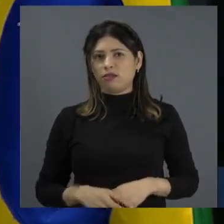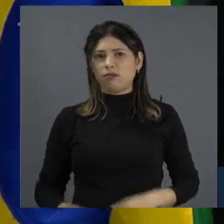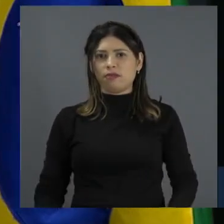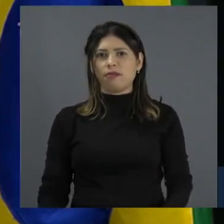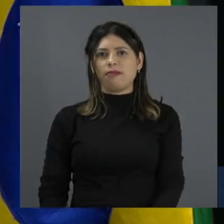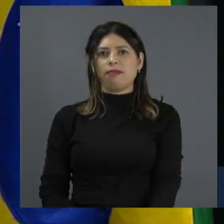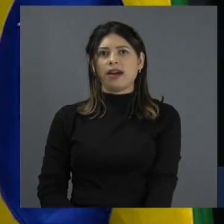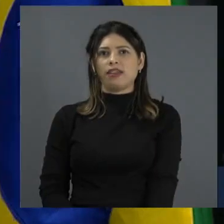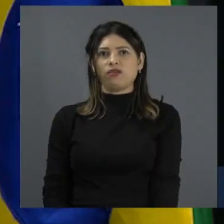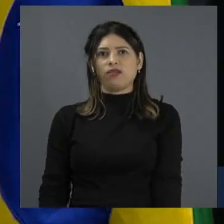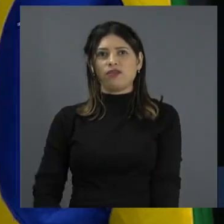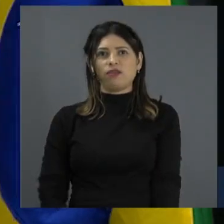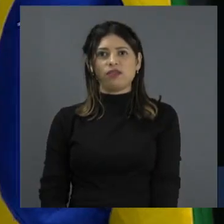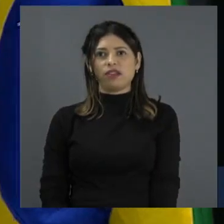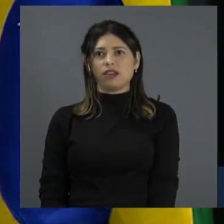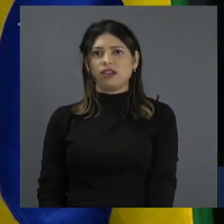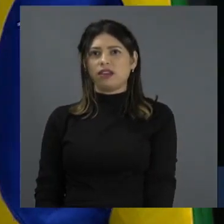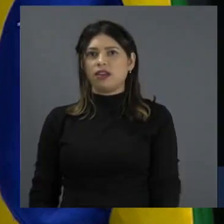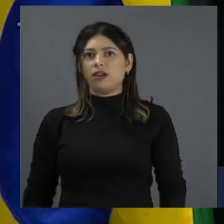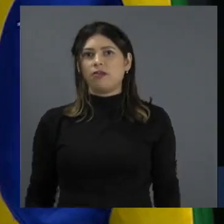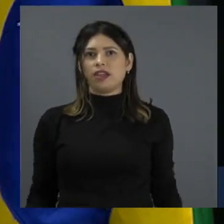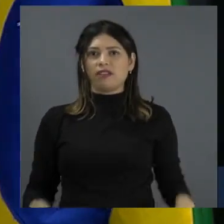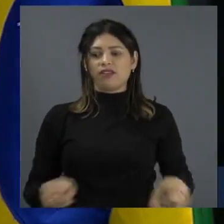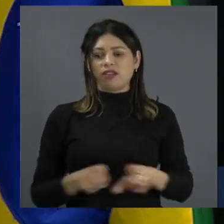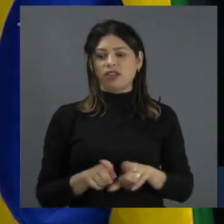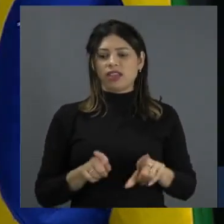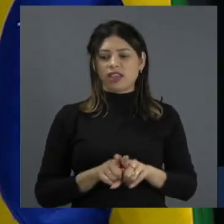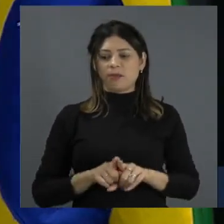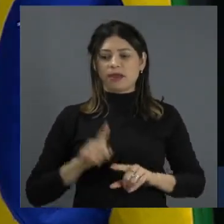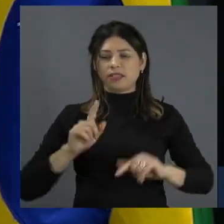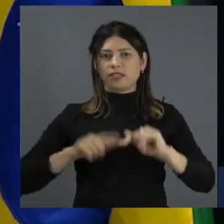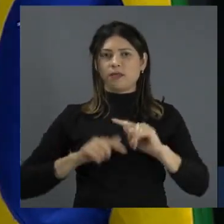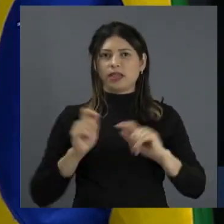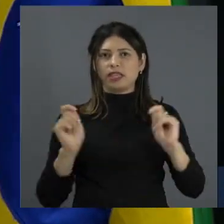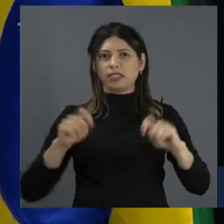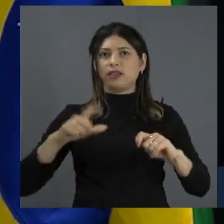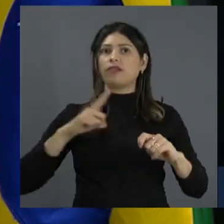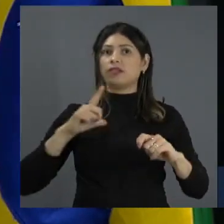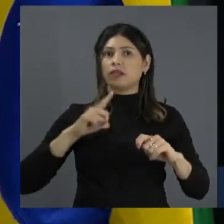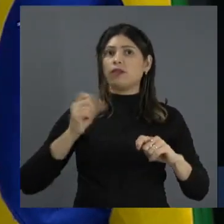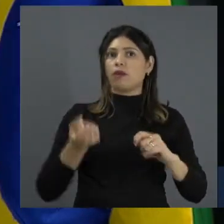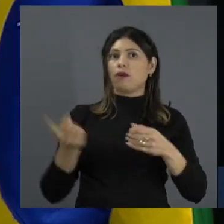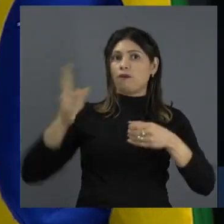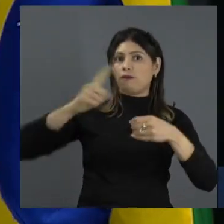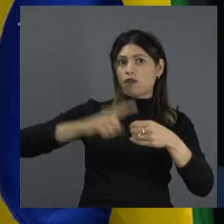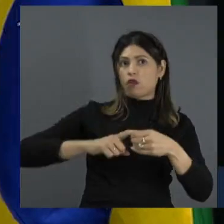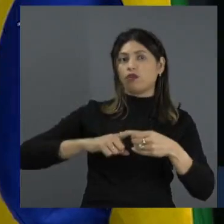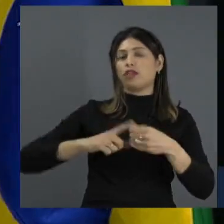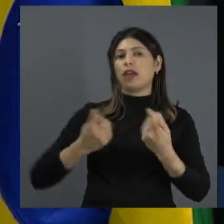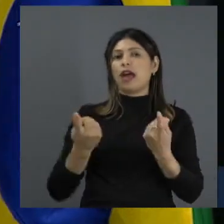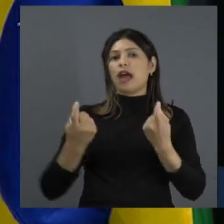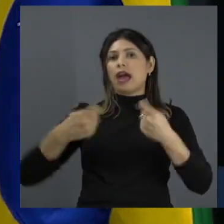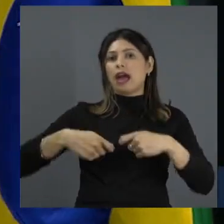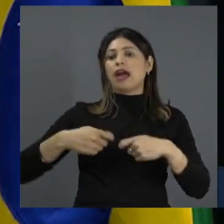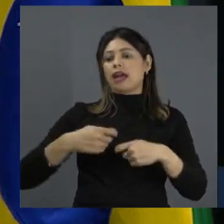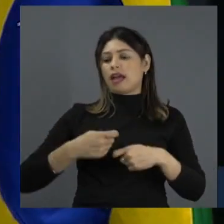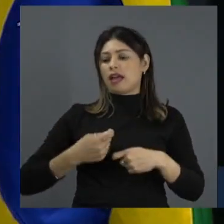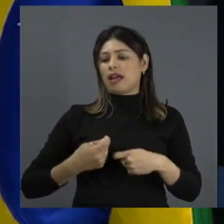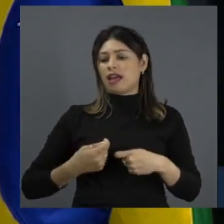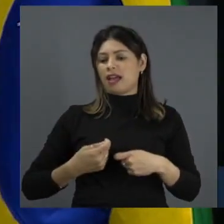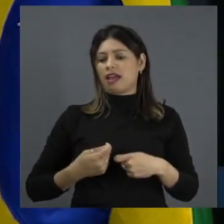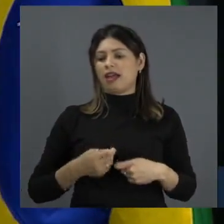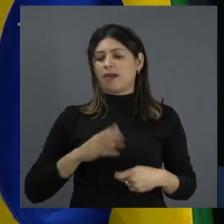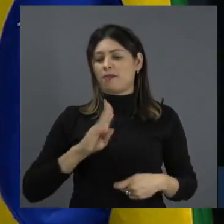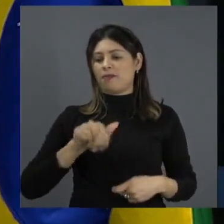possa cravar esse não à volta de cassino e bingo, que escancara a porta para lavagem de dinheiro,